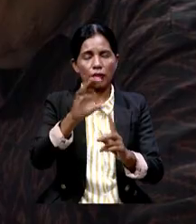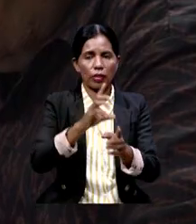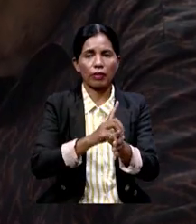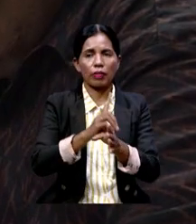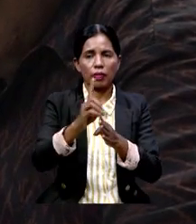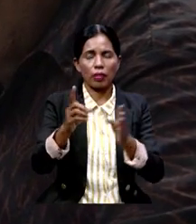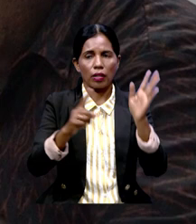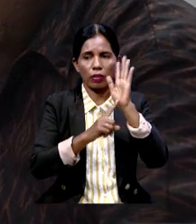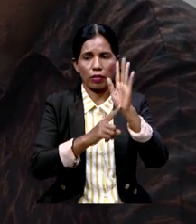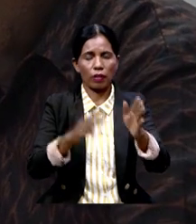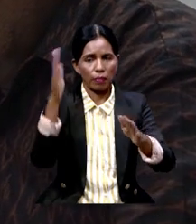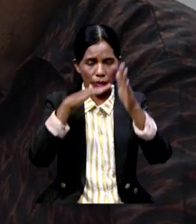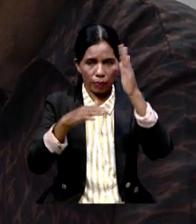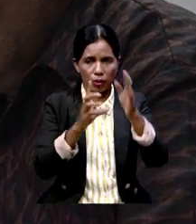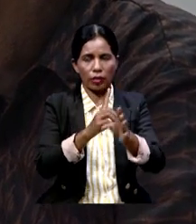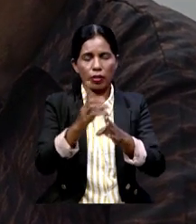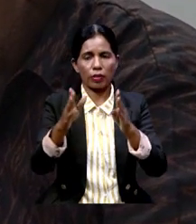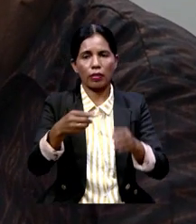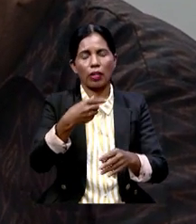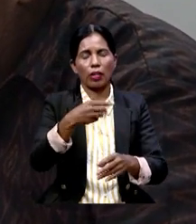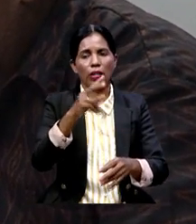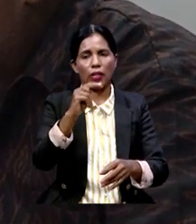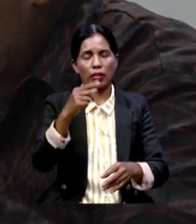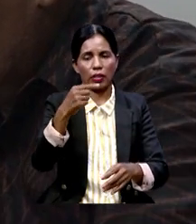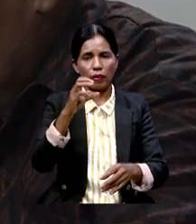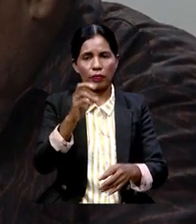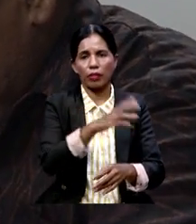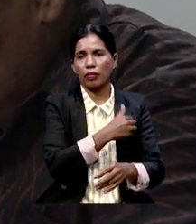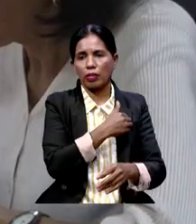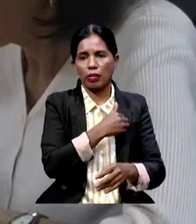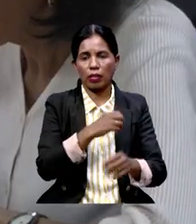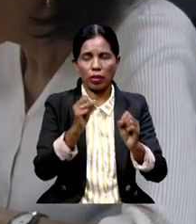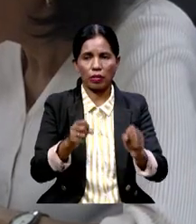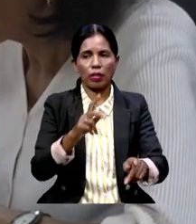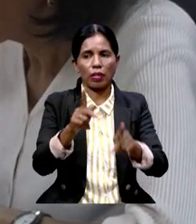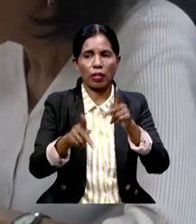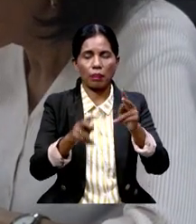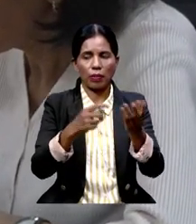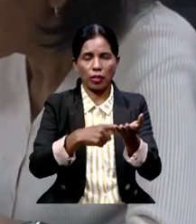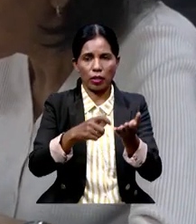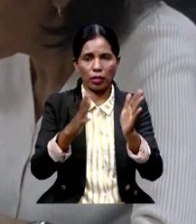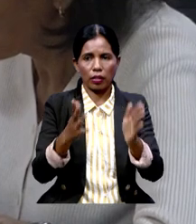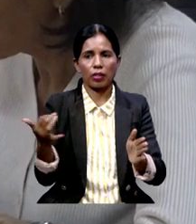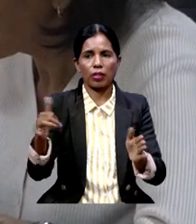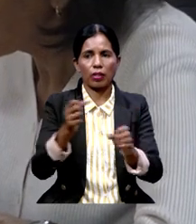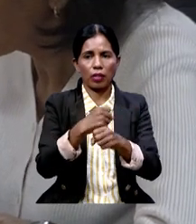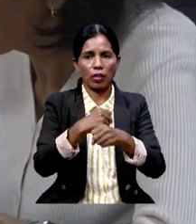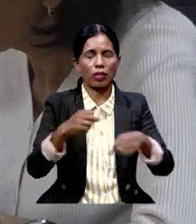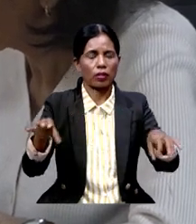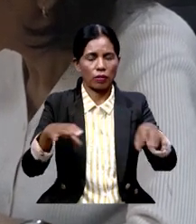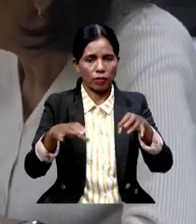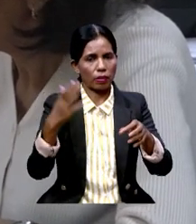ratona problema refere ba dirigente HNV, mas be será que a solução rode obriga ema técnico sira mas tem que ralar o serviço